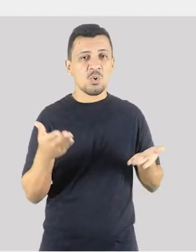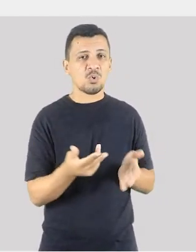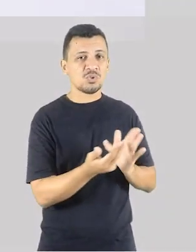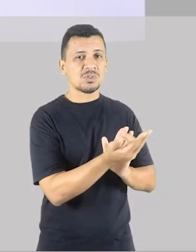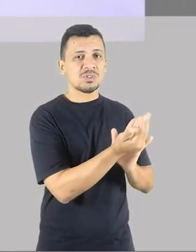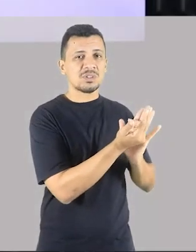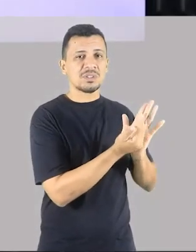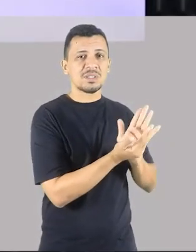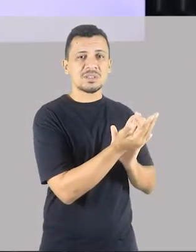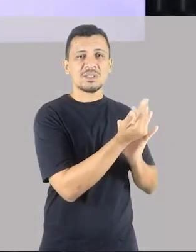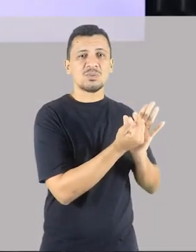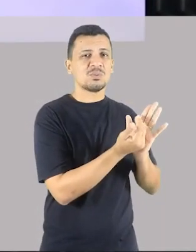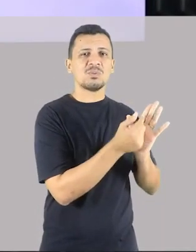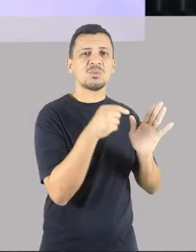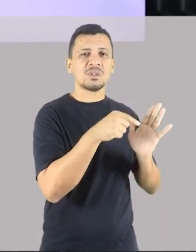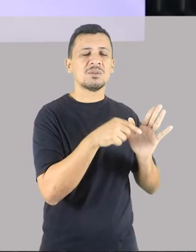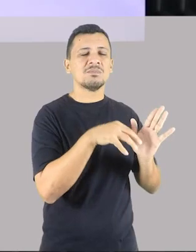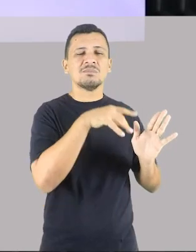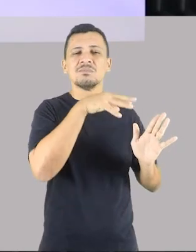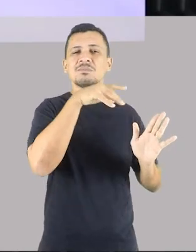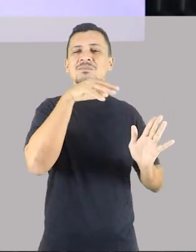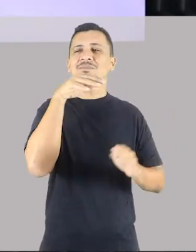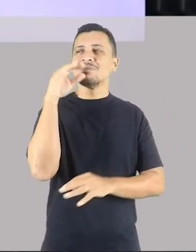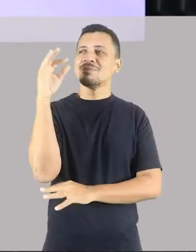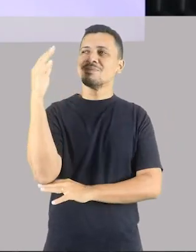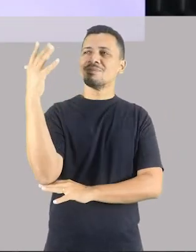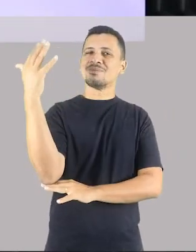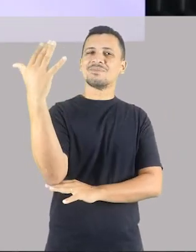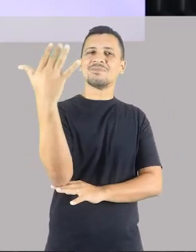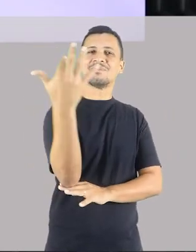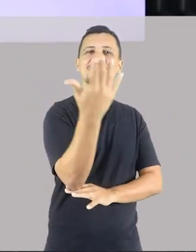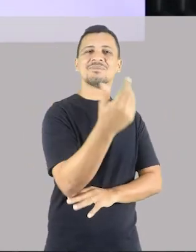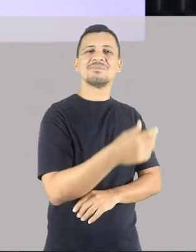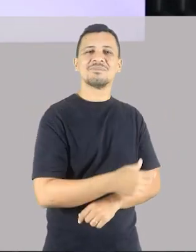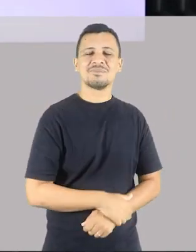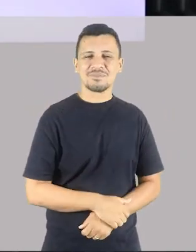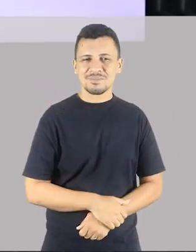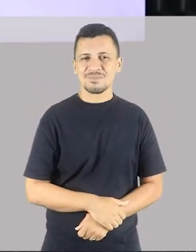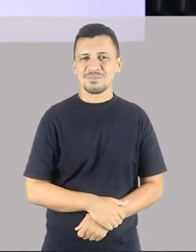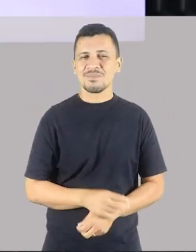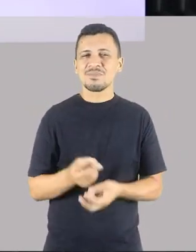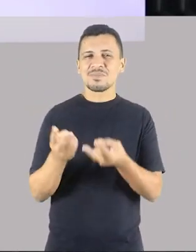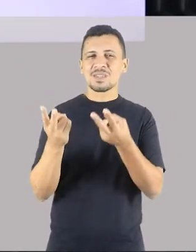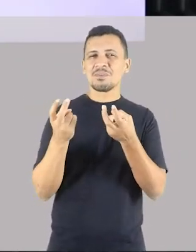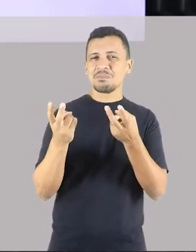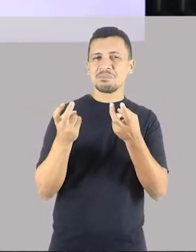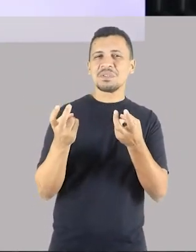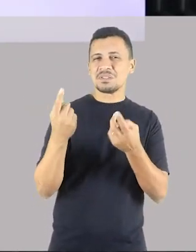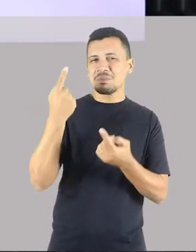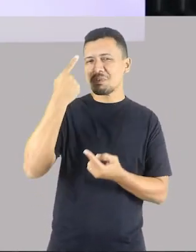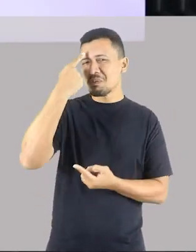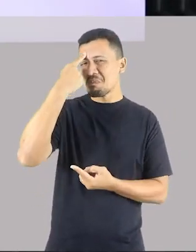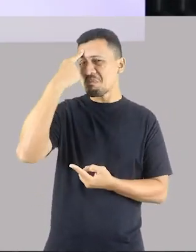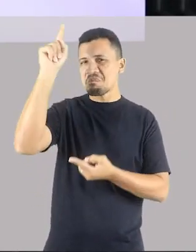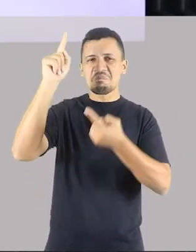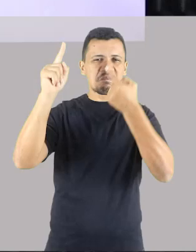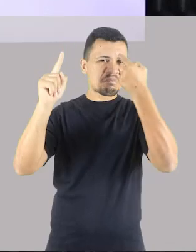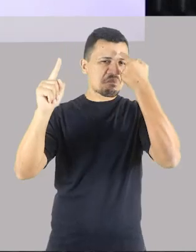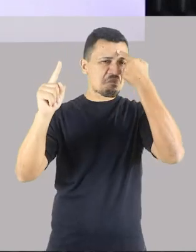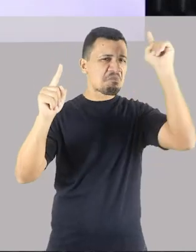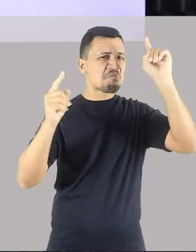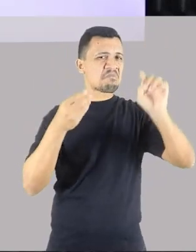o cheiro das árvores, certo? Notem aí a inventividade, né? O